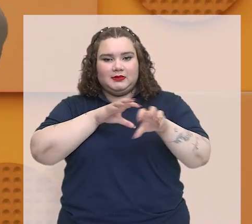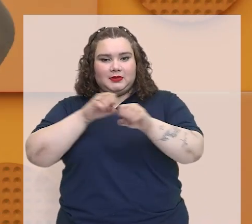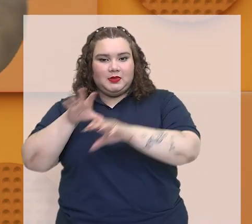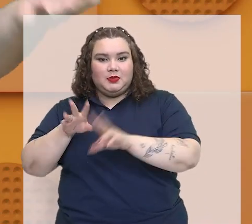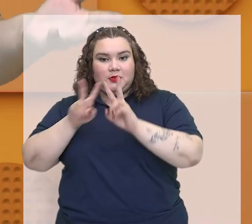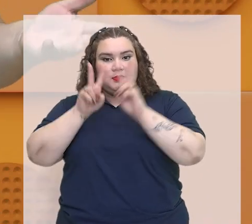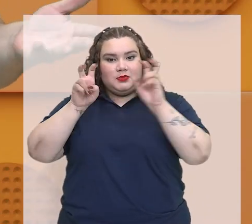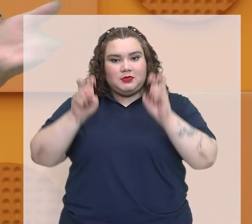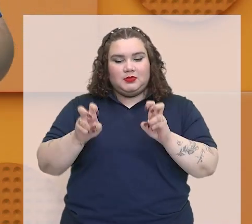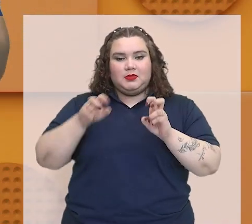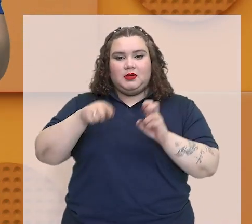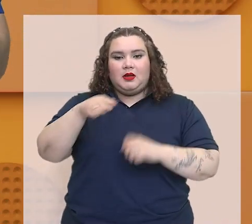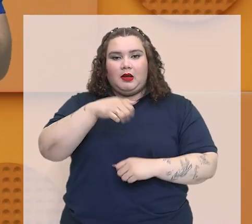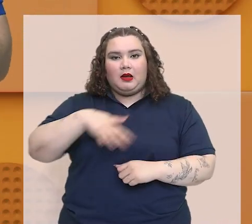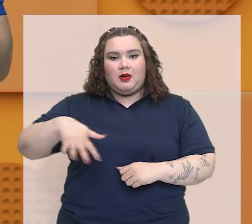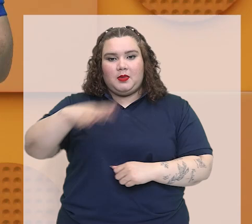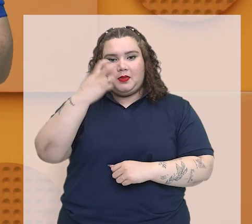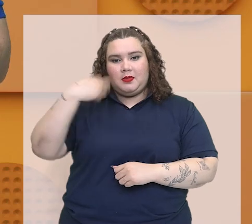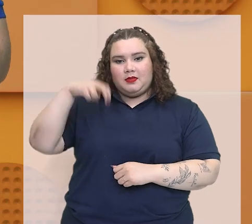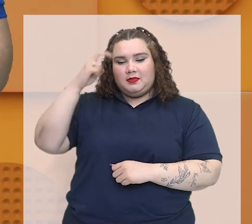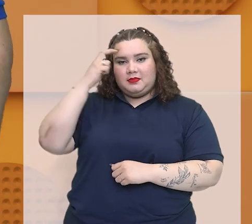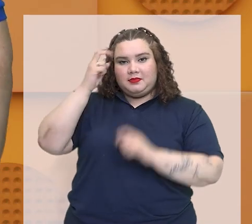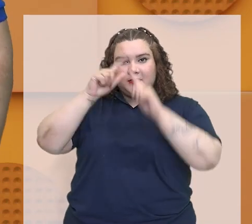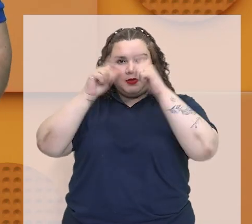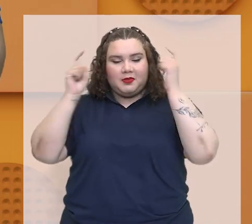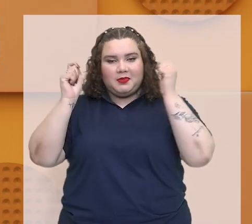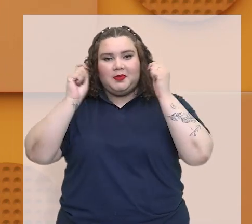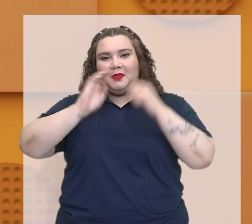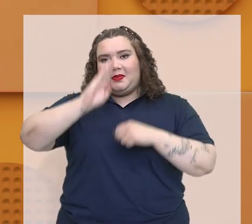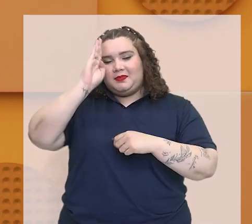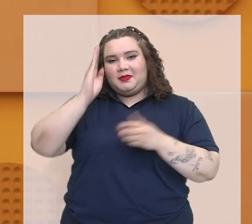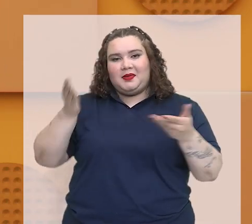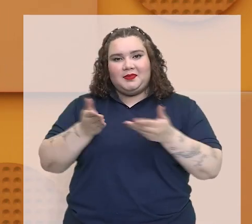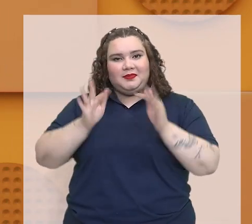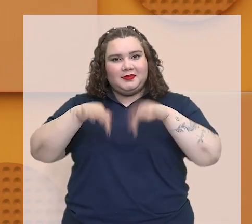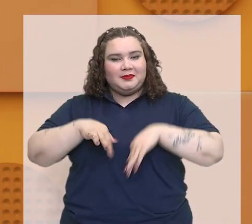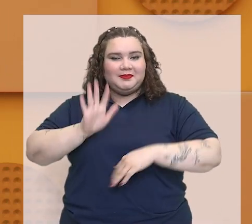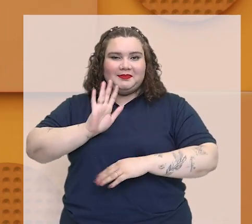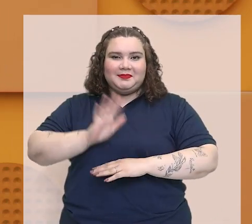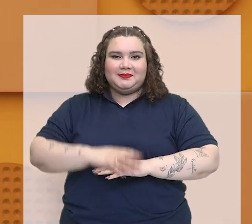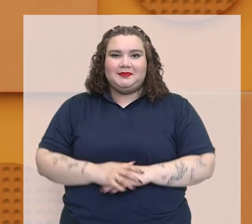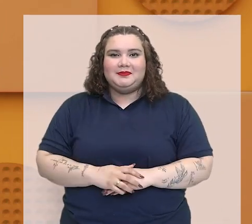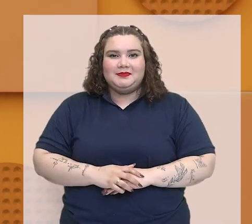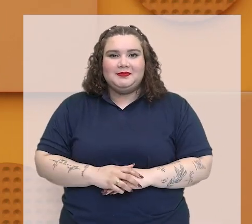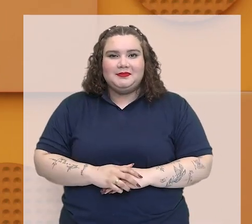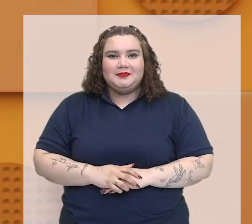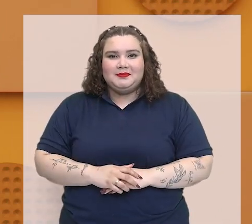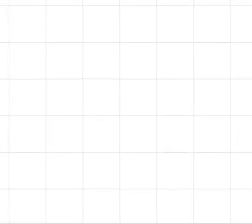pouco sobre esta parte da cultura greco-romana, e por aqui então a professora se despede.